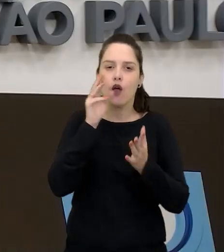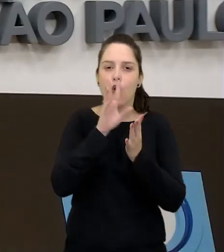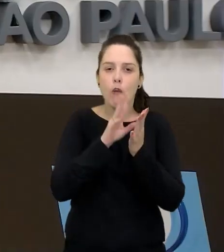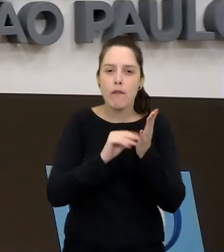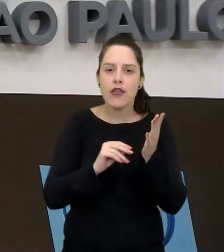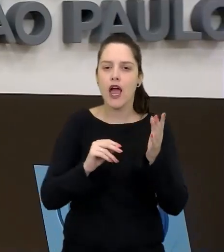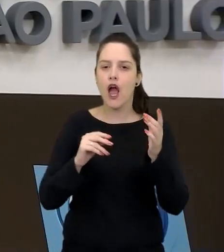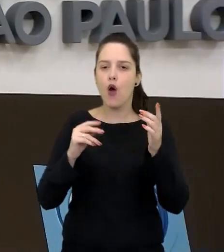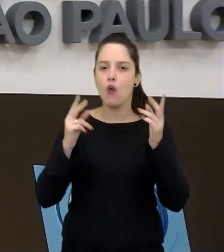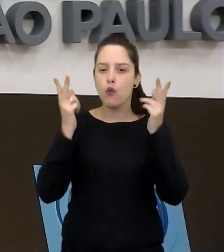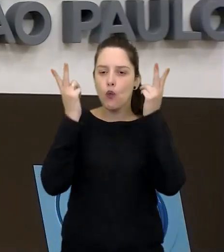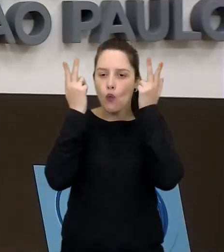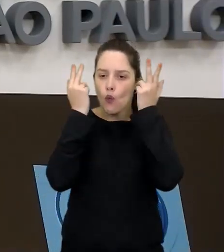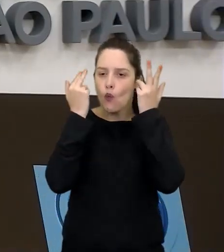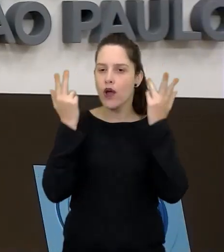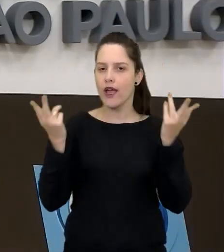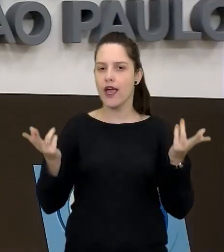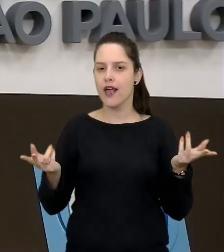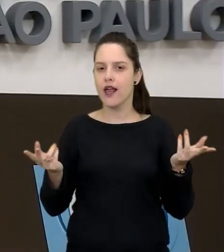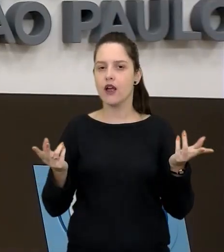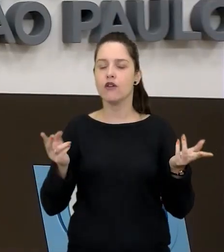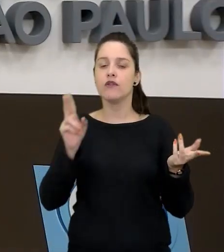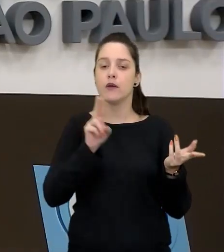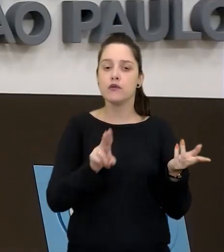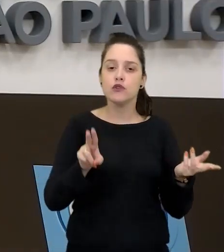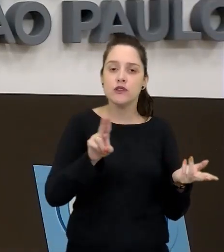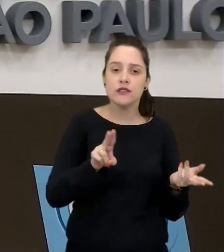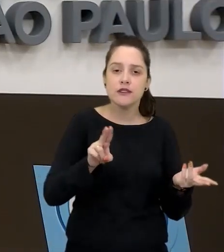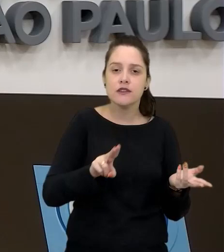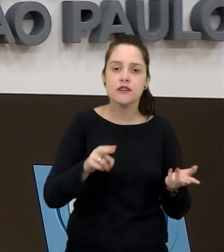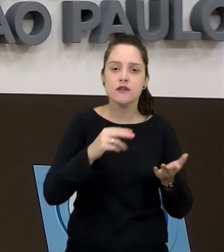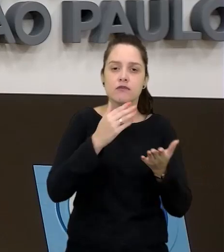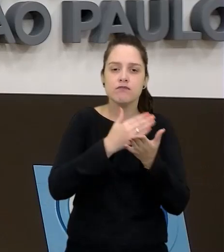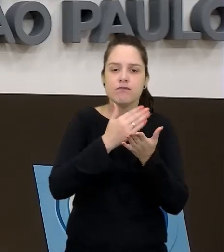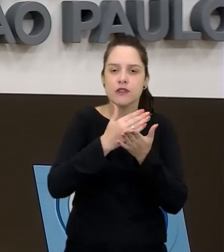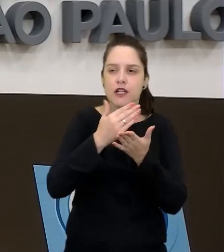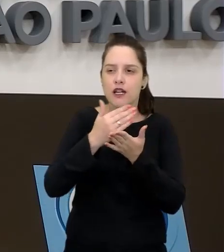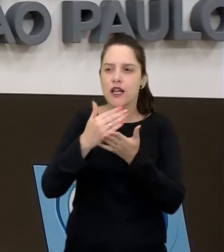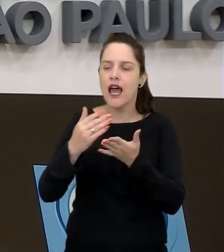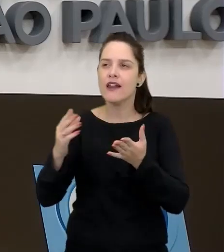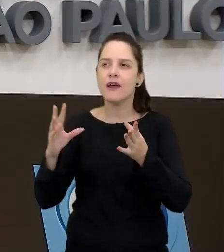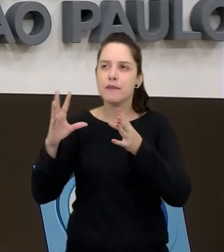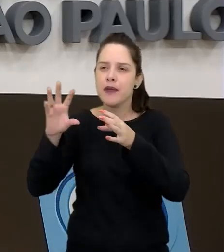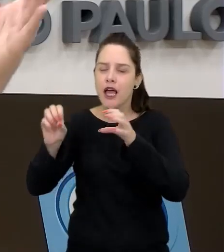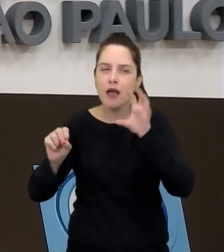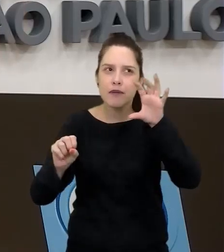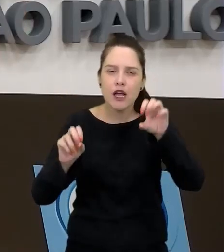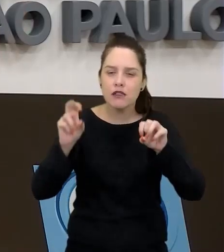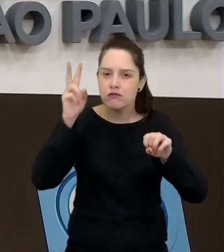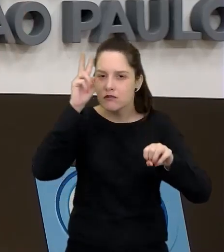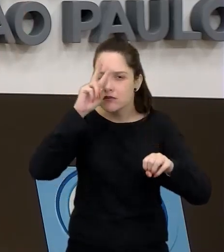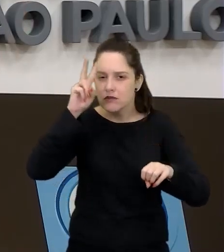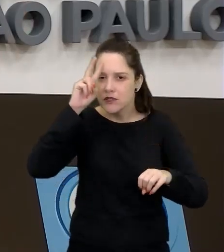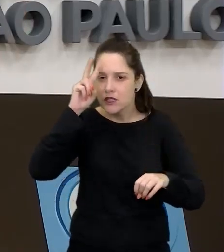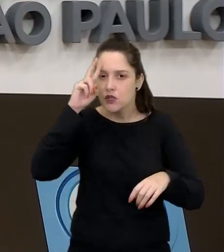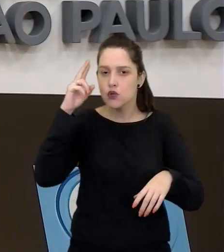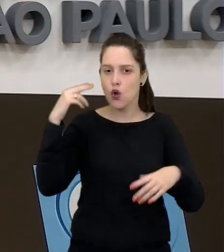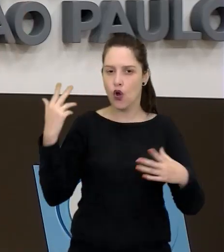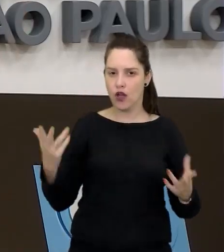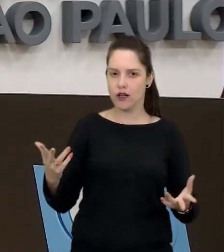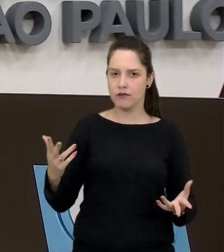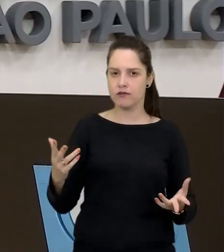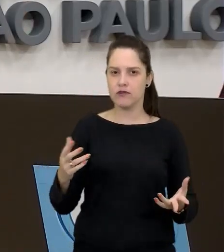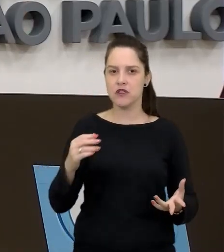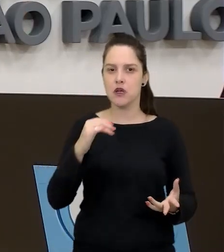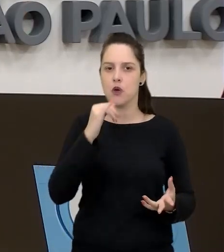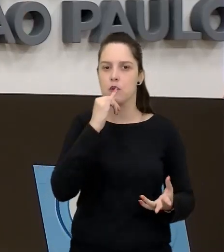um outro conto em que um tigre acaba determinando todo o curso da história. Você vai ver um outro conto em que você não